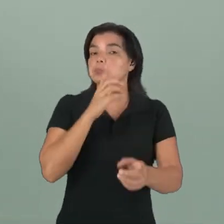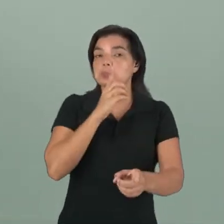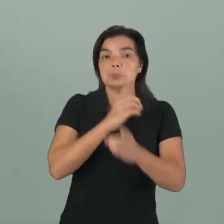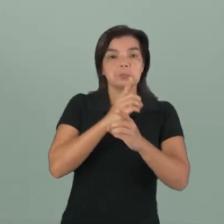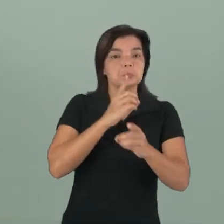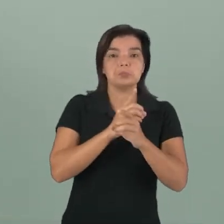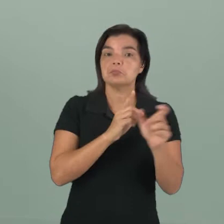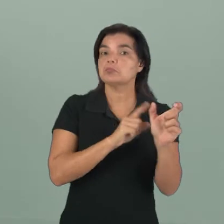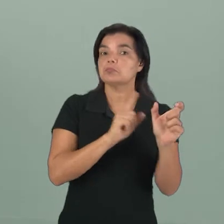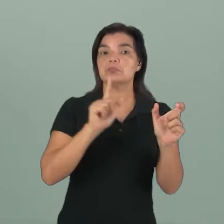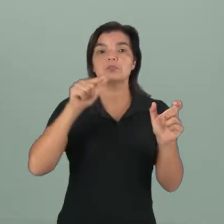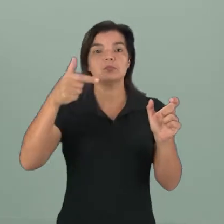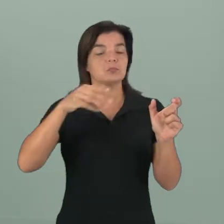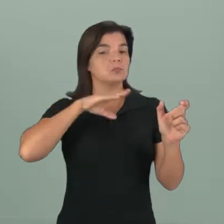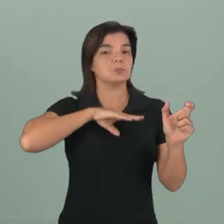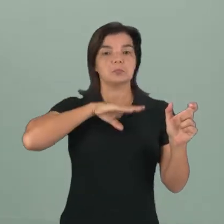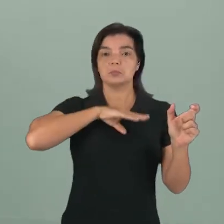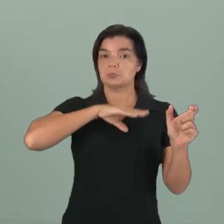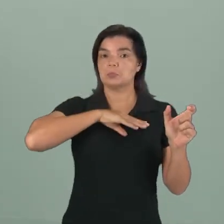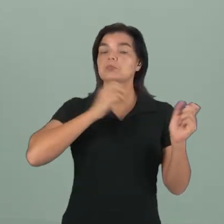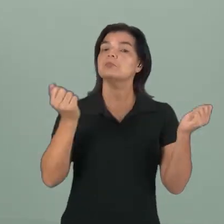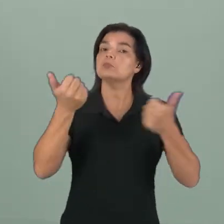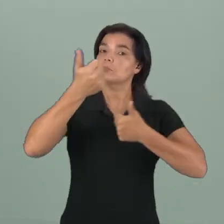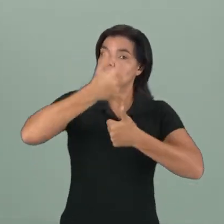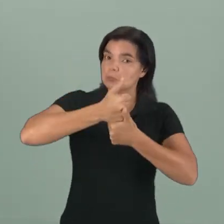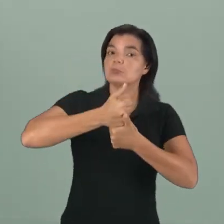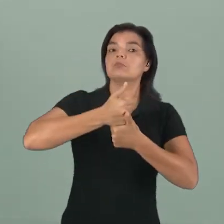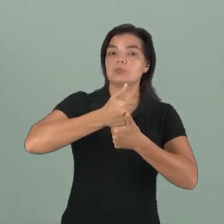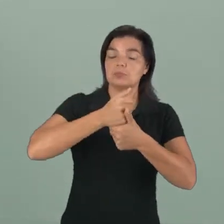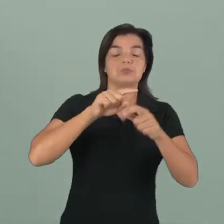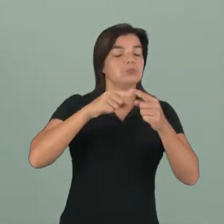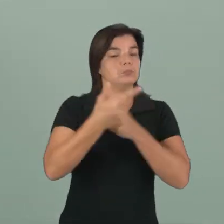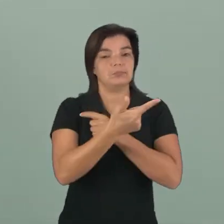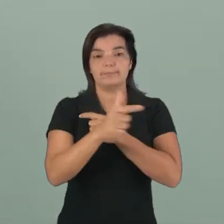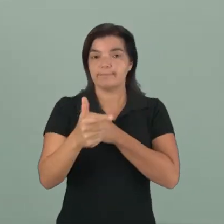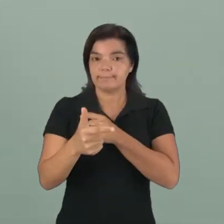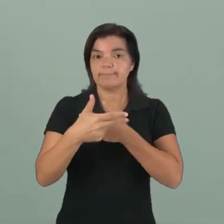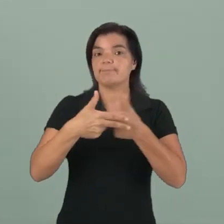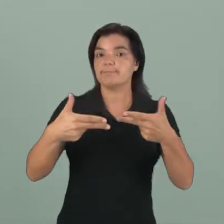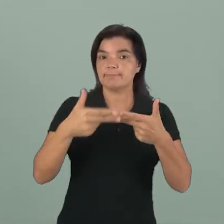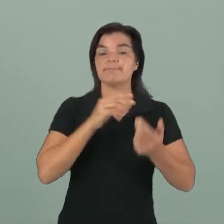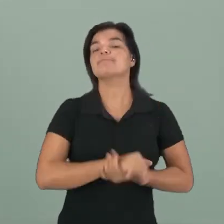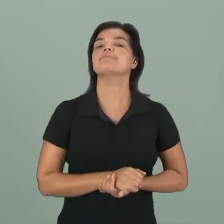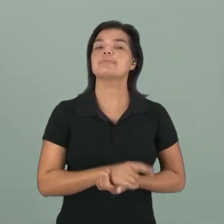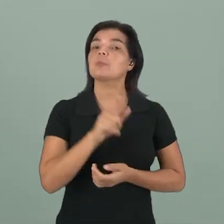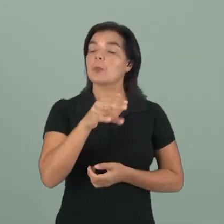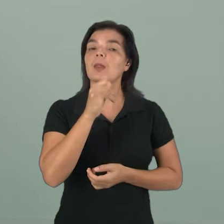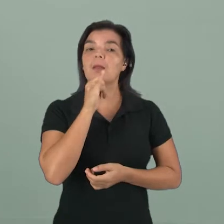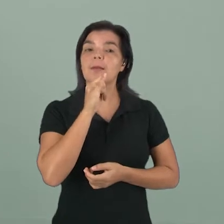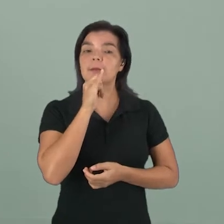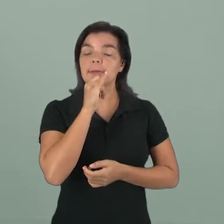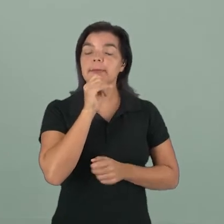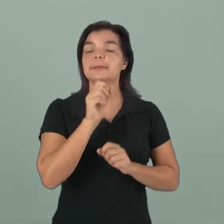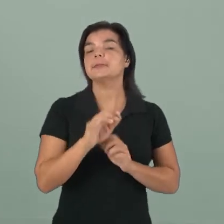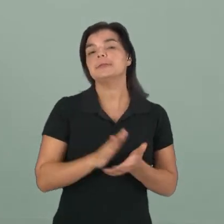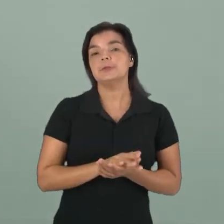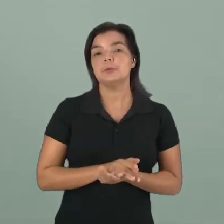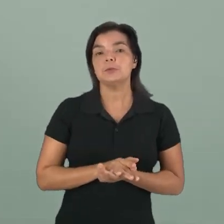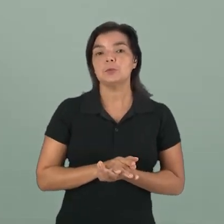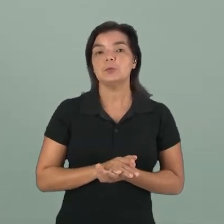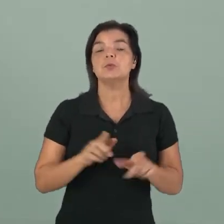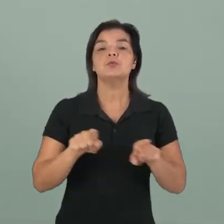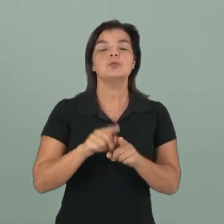encontra um termo em português para designar aquele objeto ou aquela coisa. Um exemplo que a gente pode dar é o exemplo